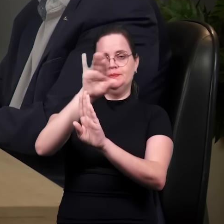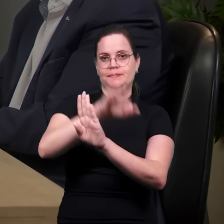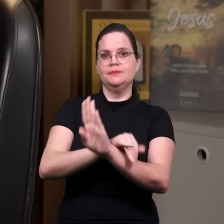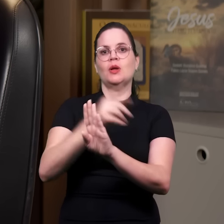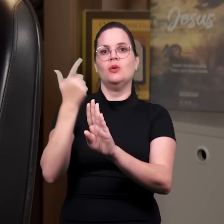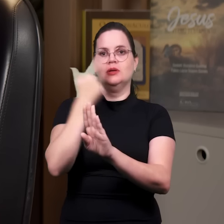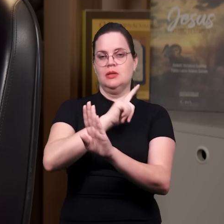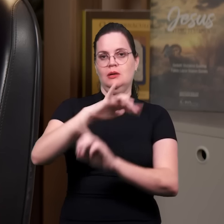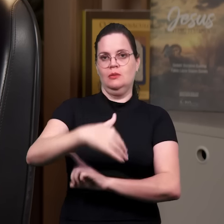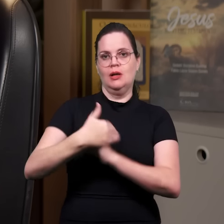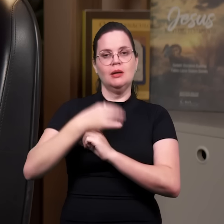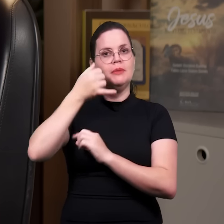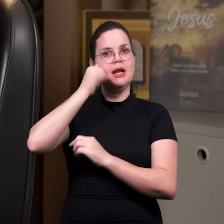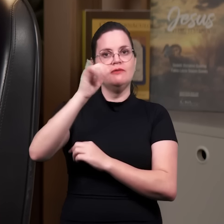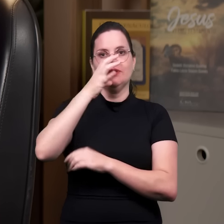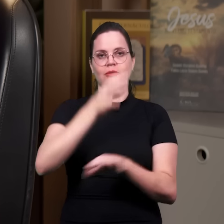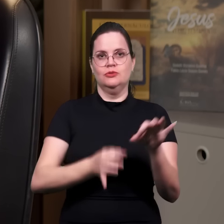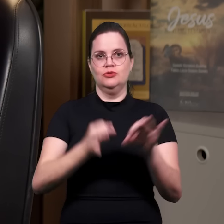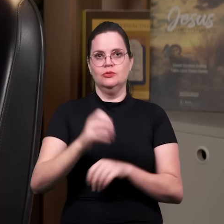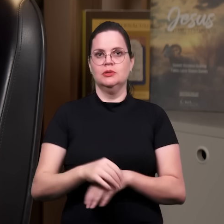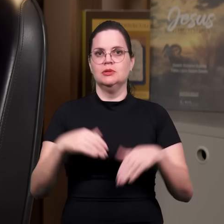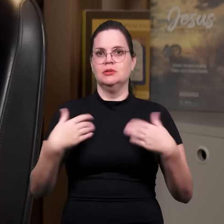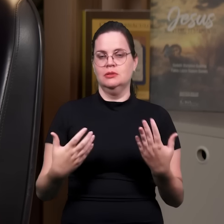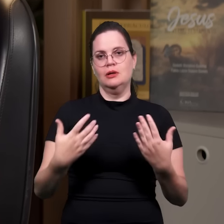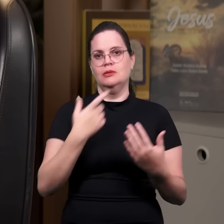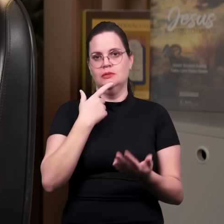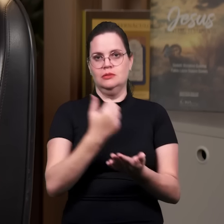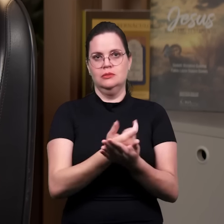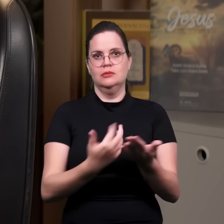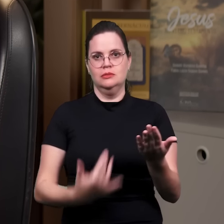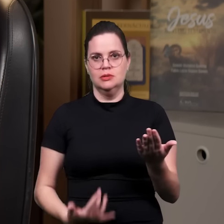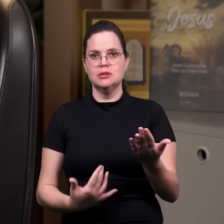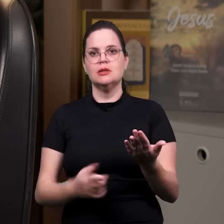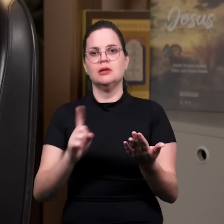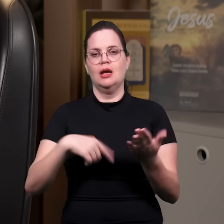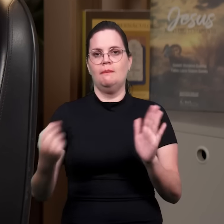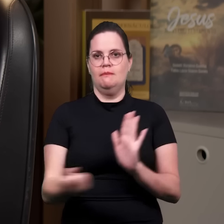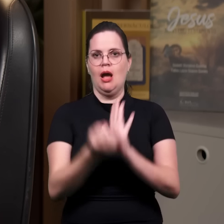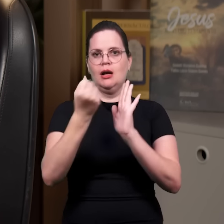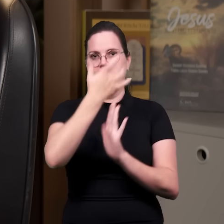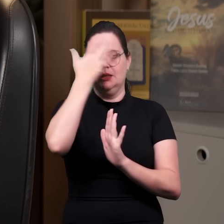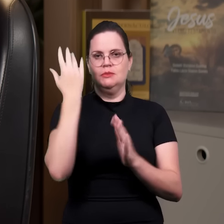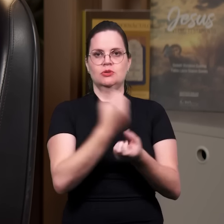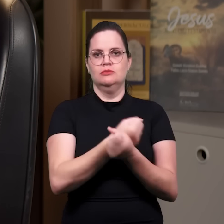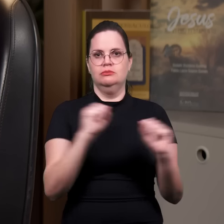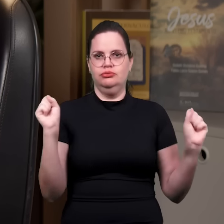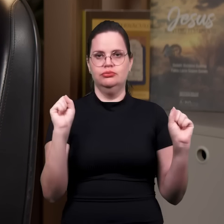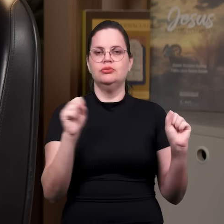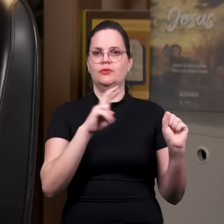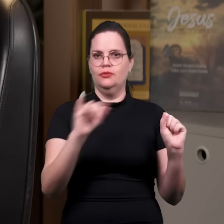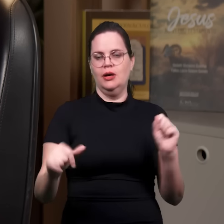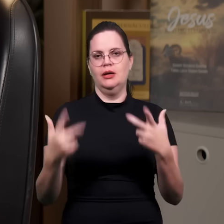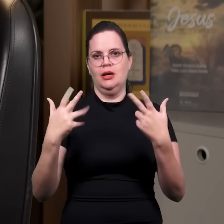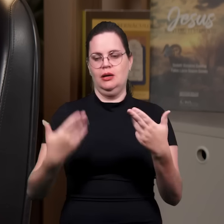juízo que estava ali. O sangue seria o sinal daquele que sairia do mundo, né? Então o sangue de Jesus sobre